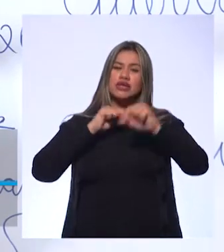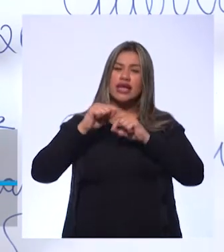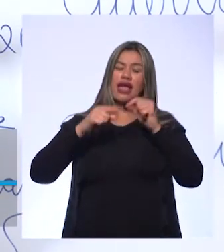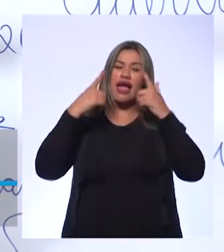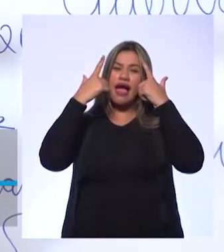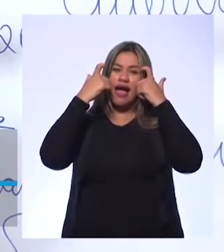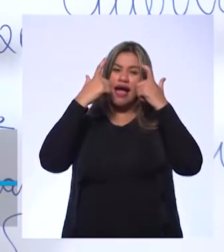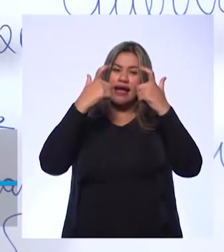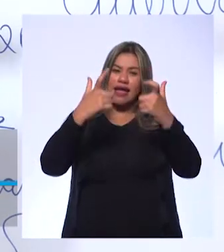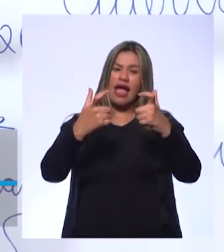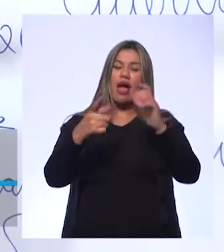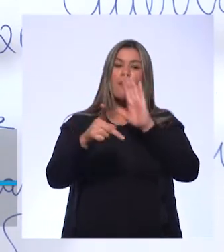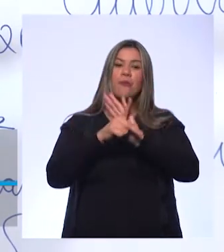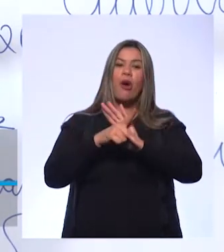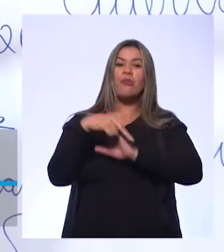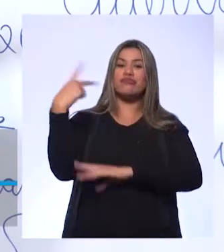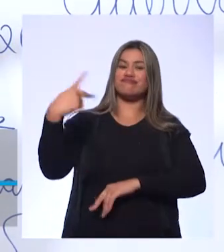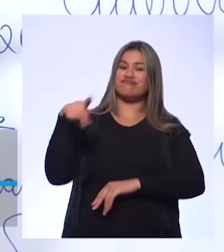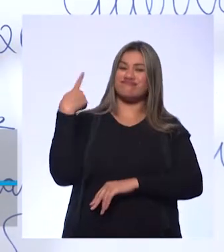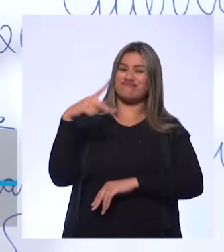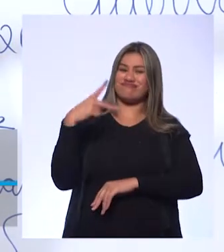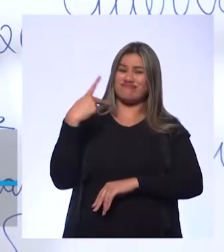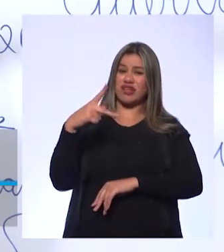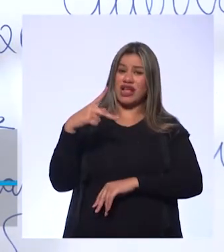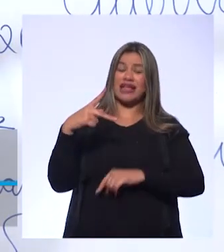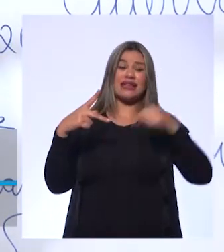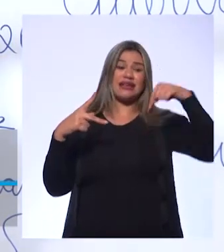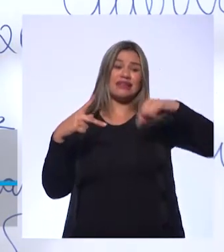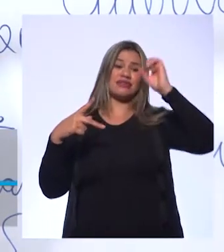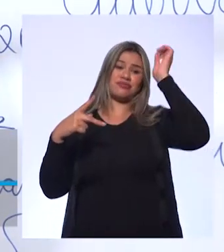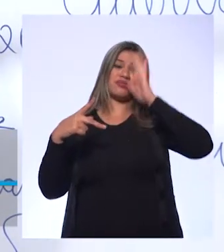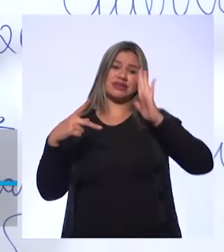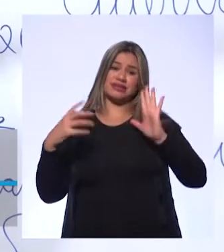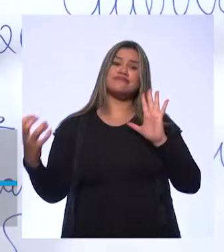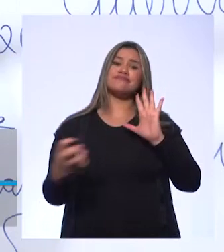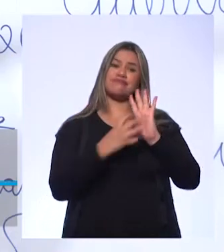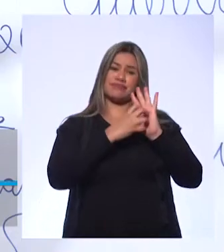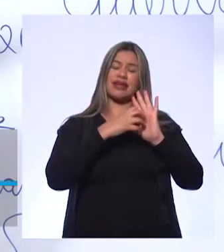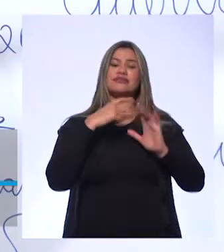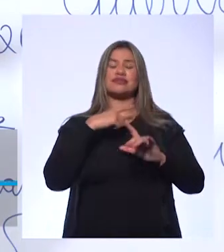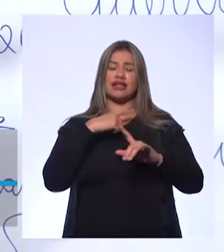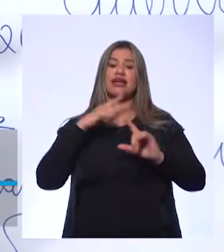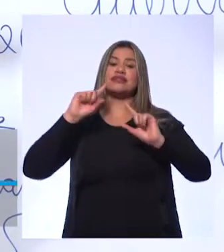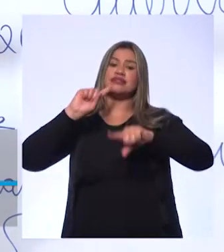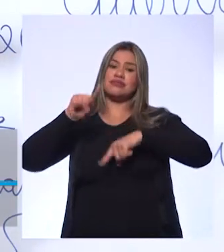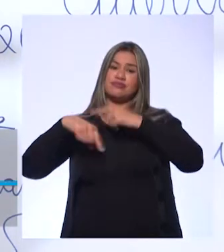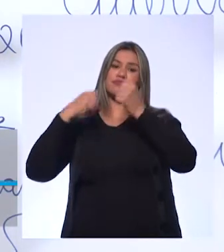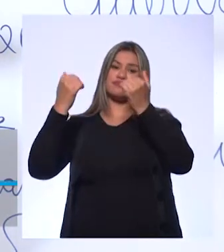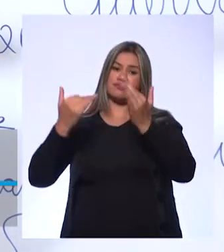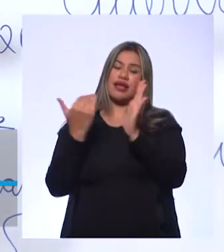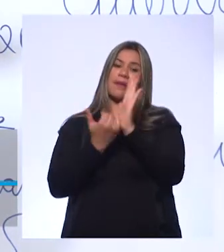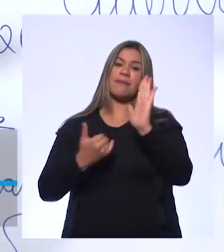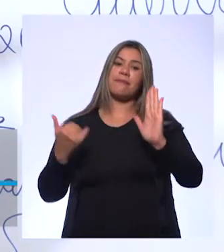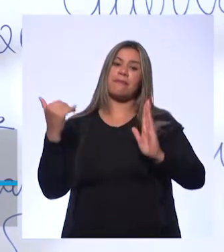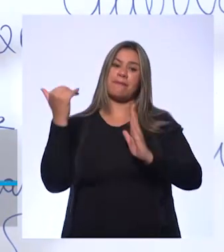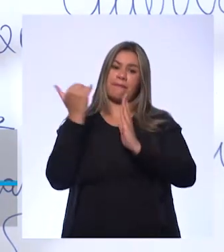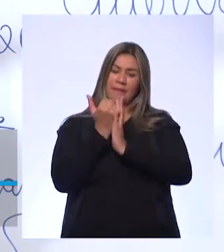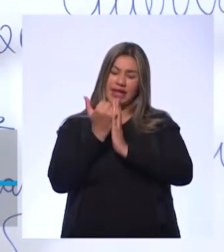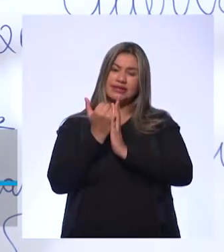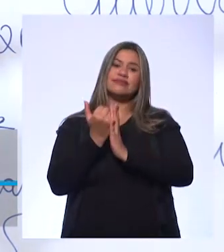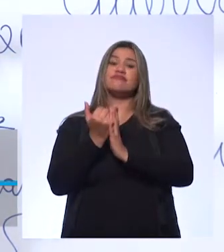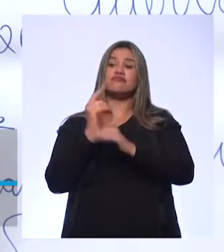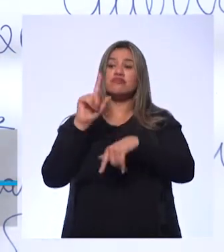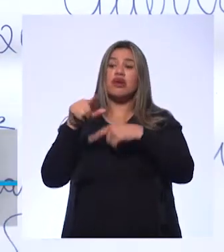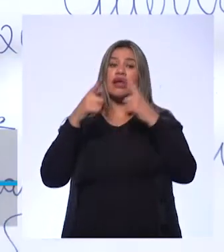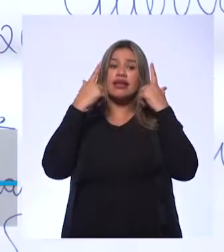várias consequências para o governo brasileiro tá bem faremos isso na próxima aula Quais são as consequências da